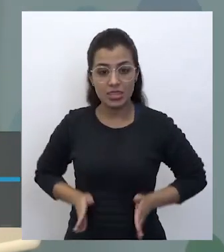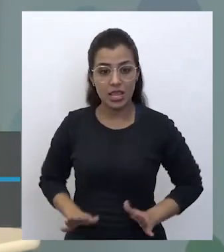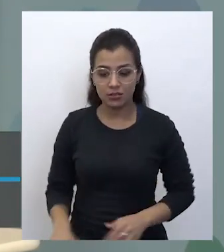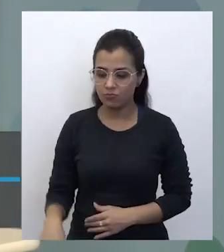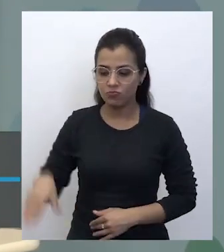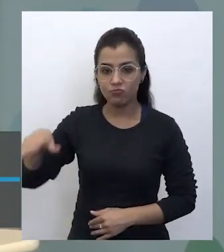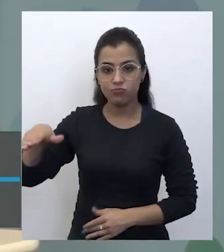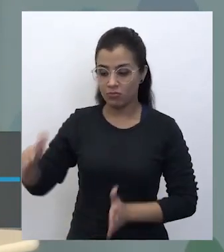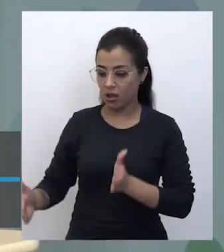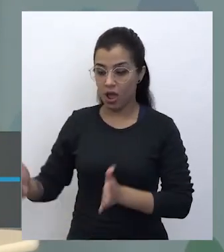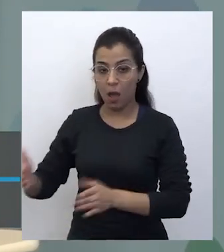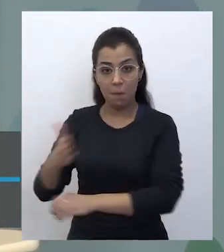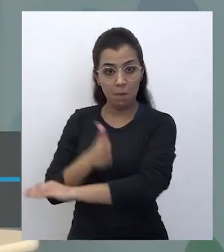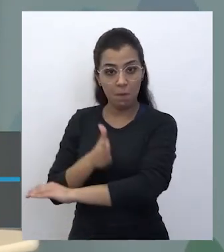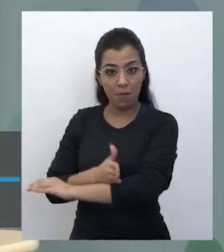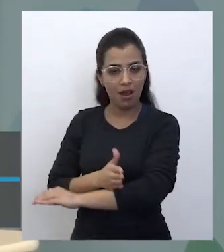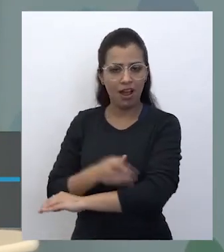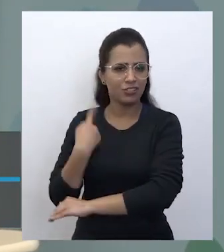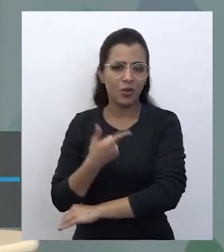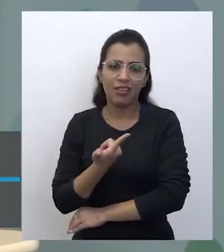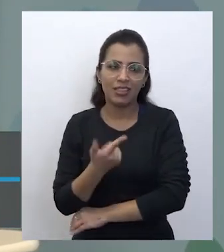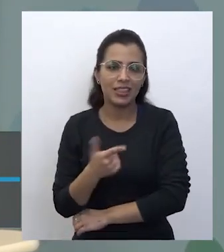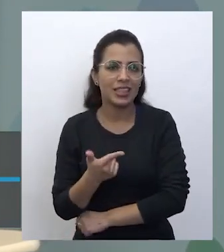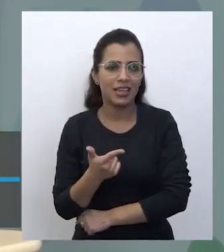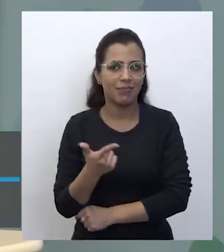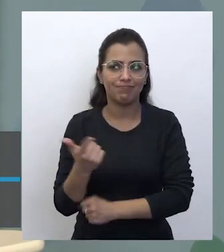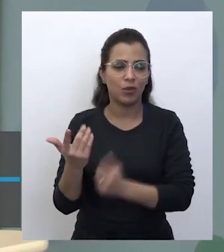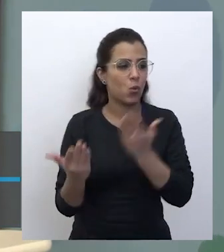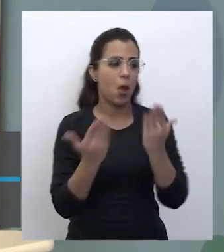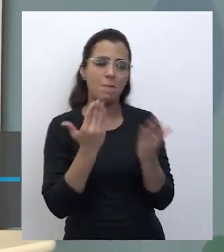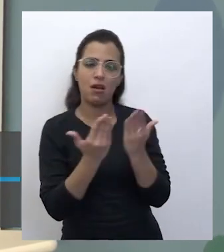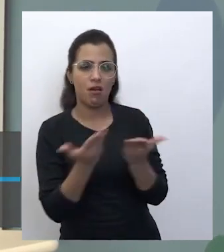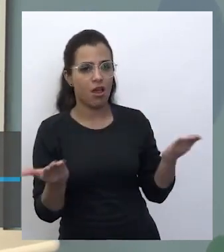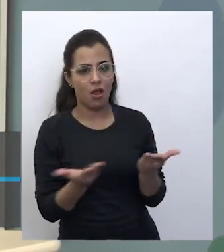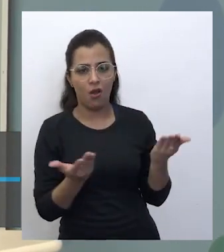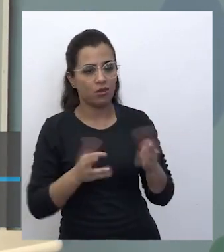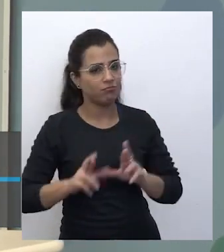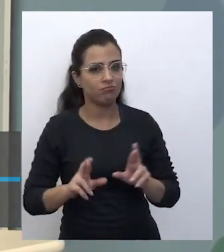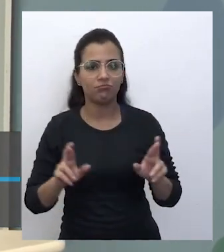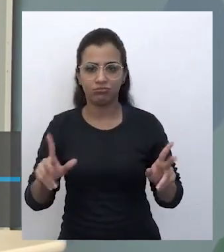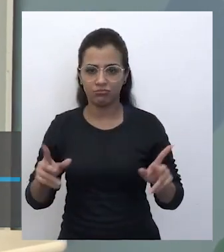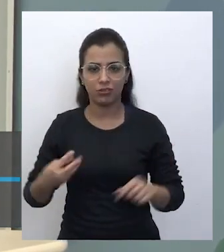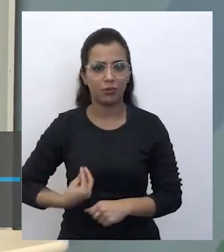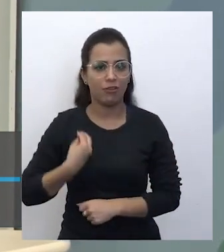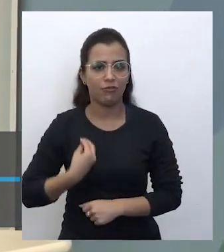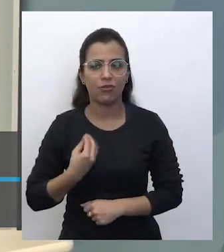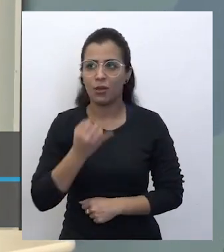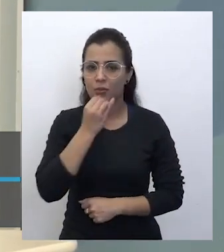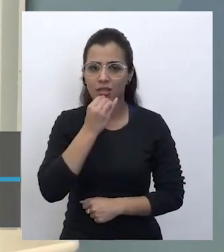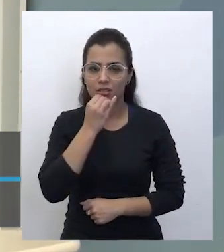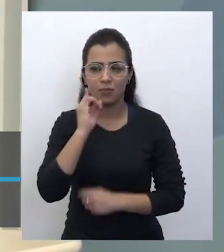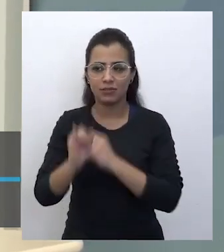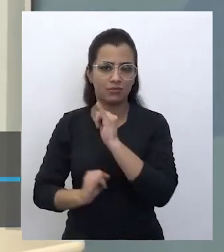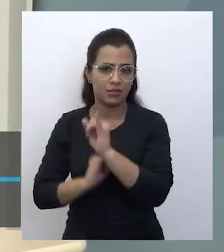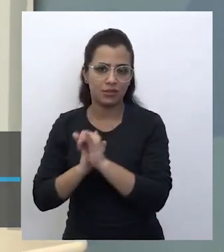Idade Média, se vivêssemos naquele período, nós não teríamos como ter comparação, né? Nós não imaginaríamos uma vida usando